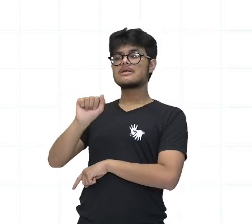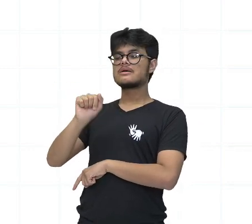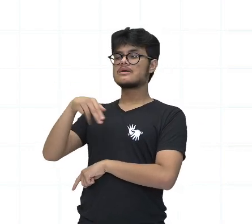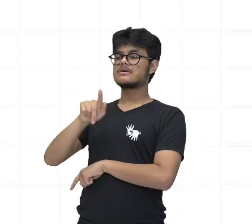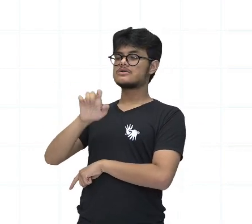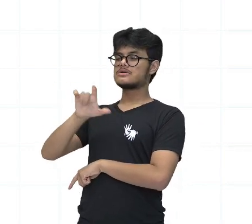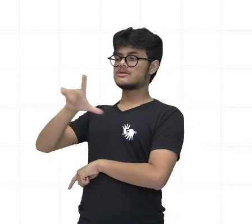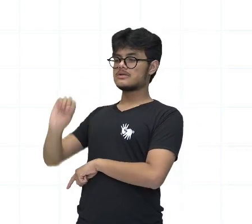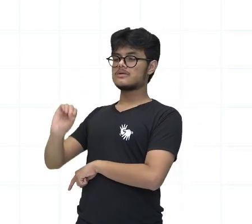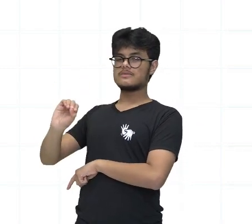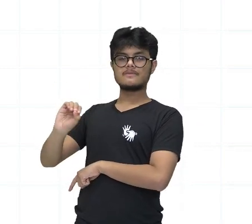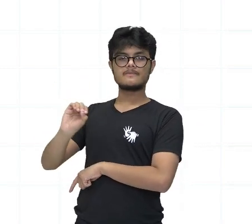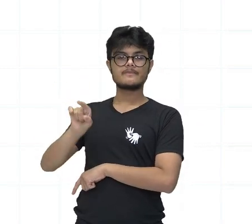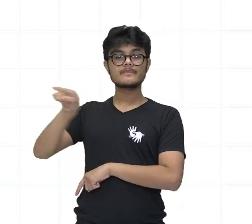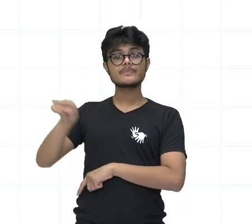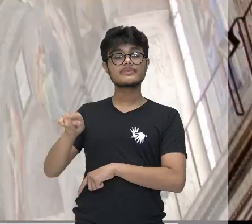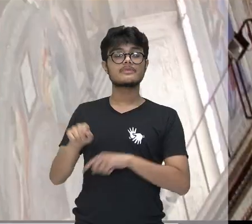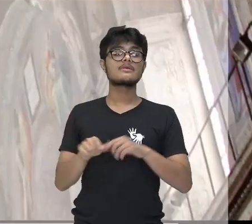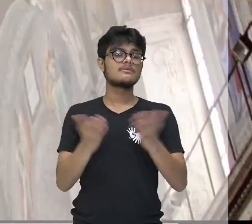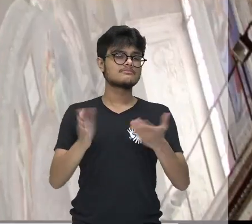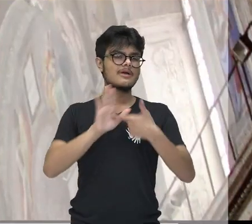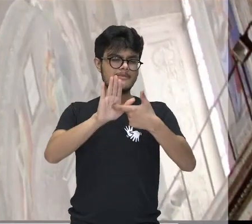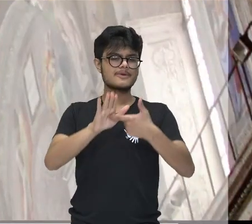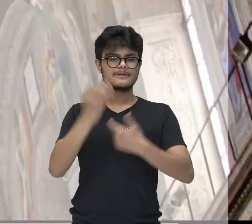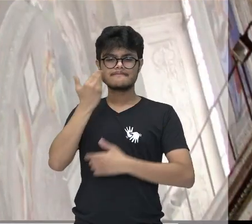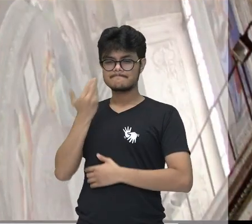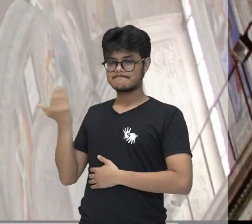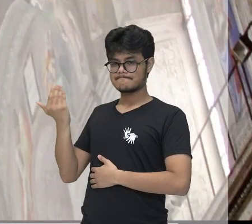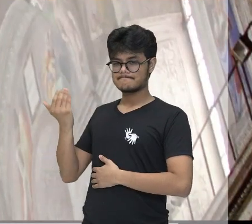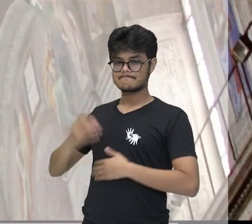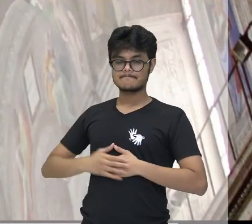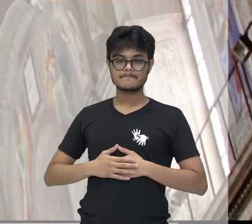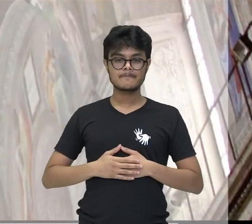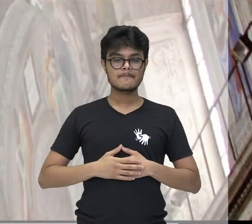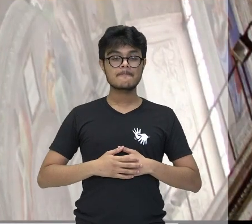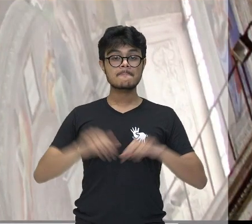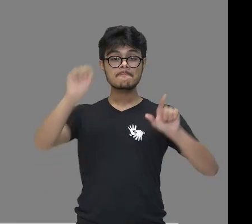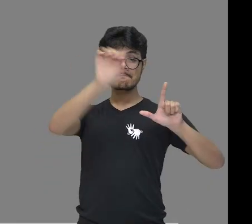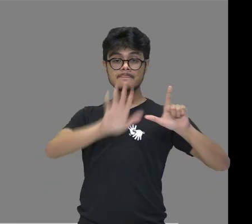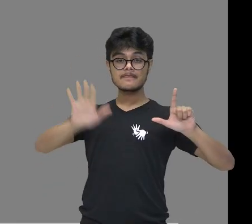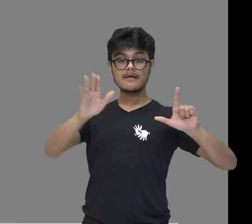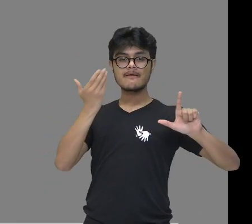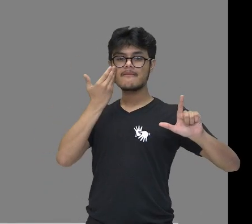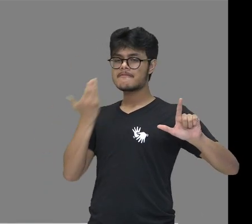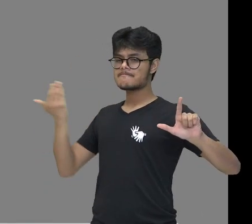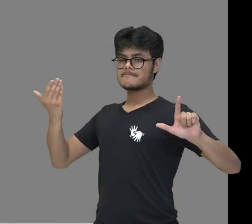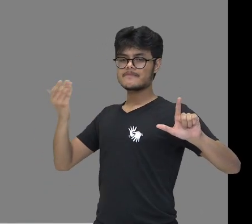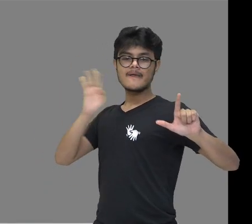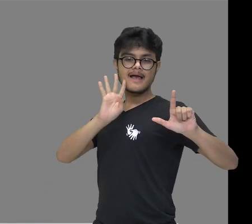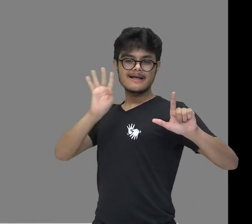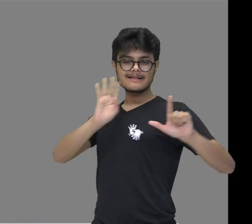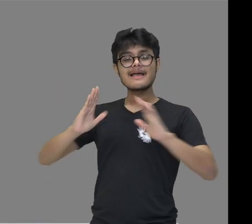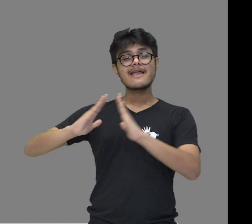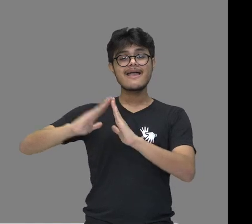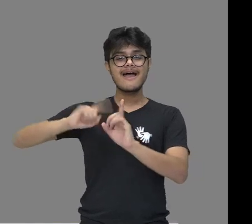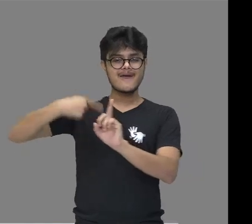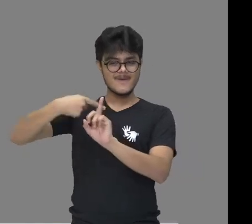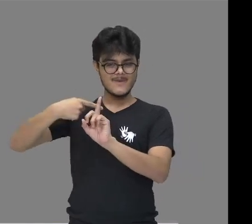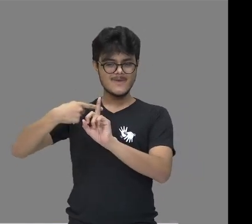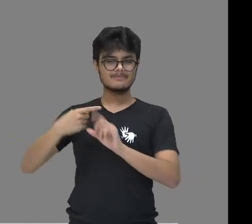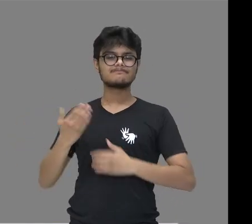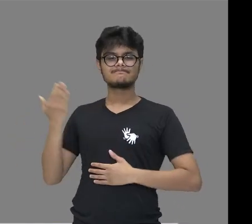aqui com detalhes para vocês, aqui, a criação